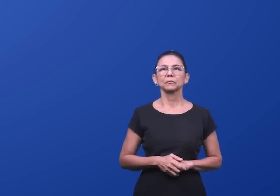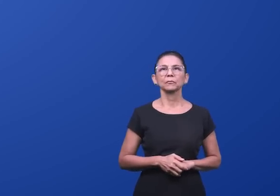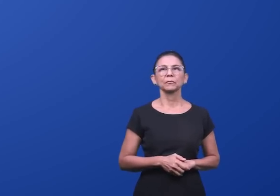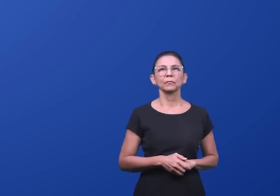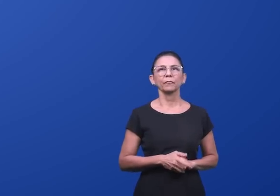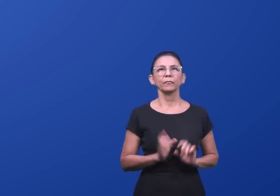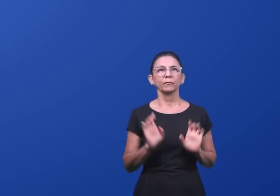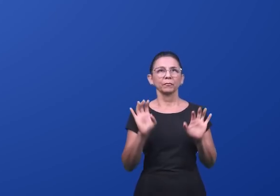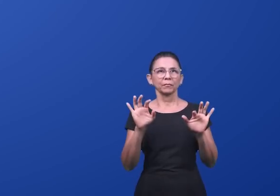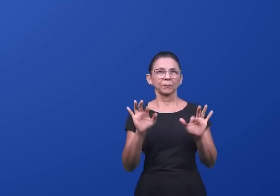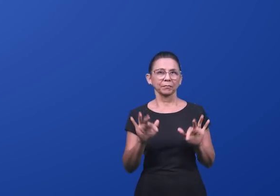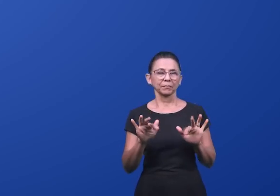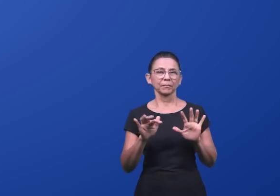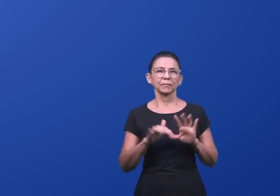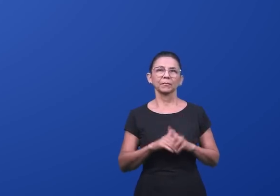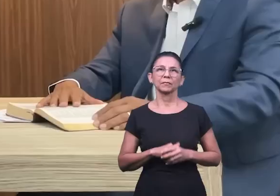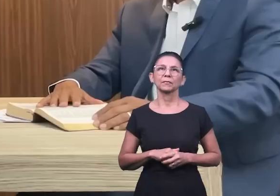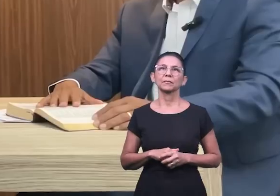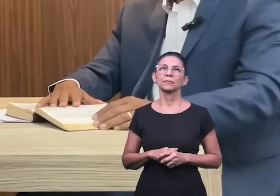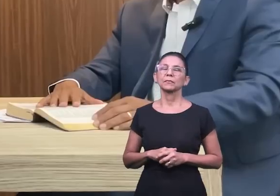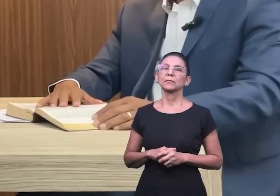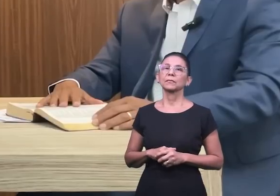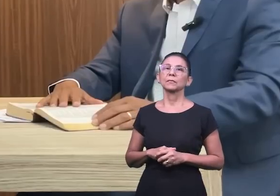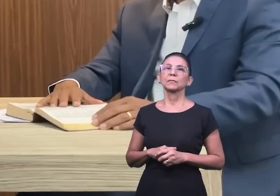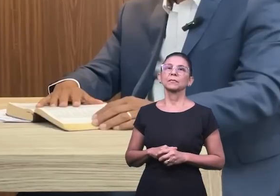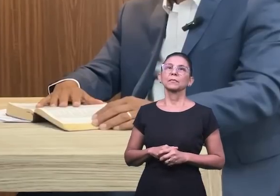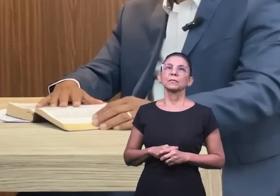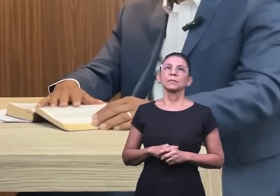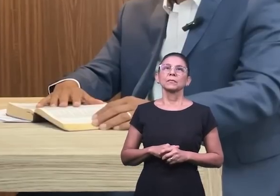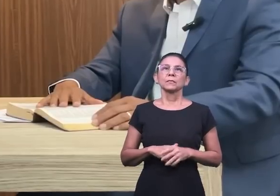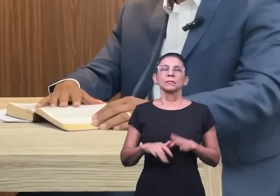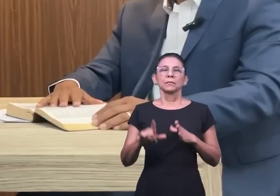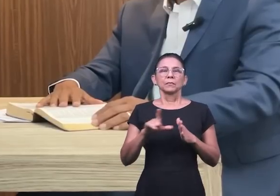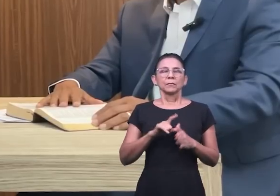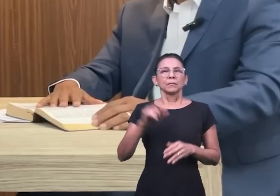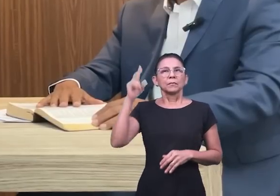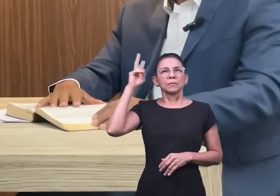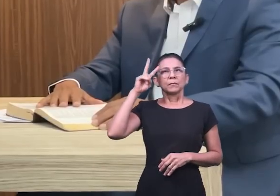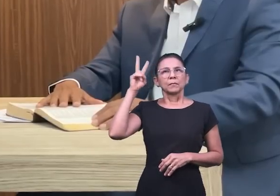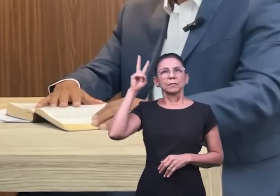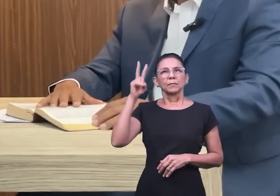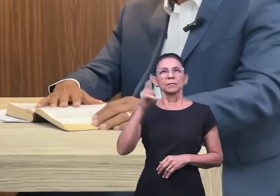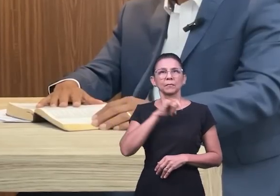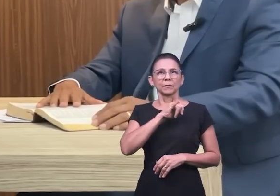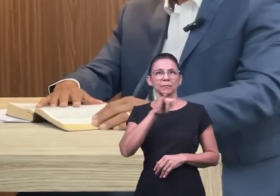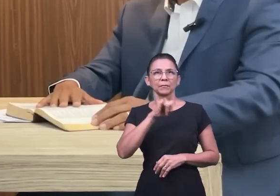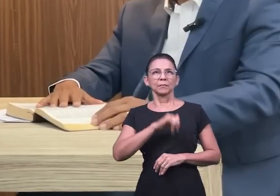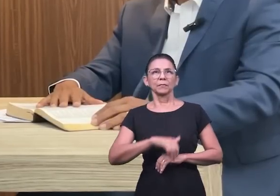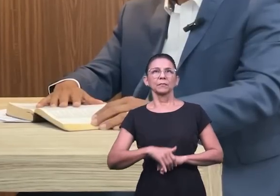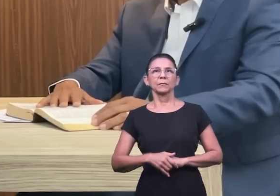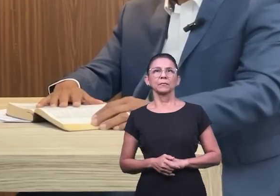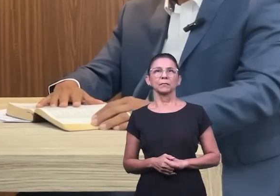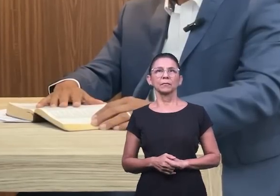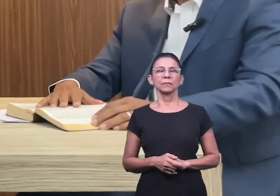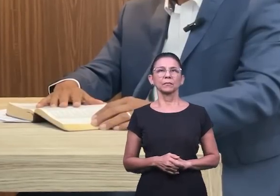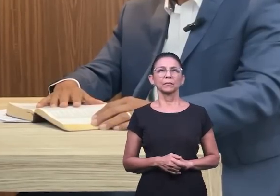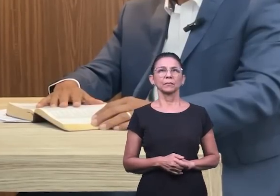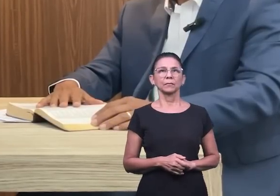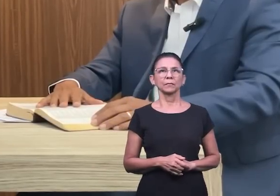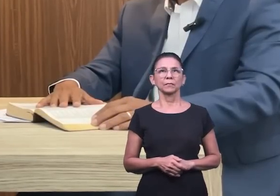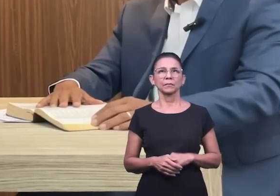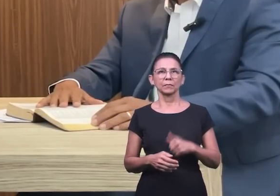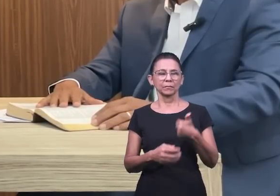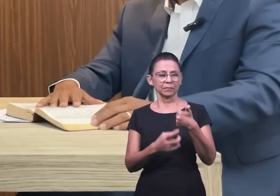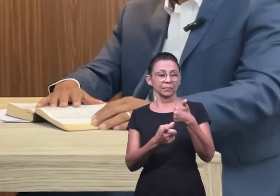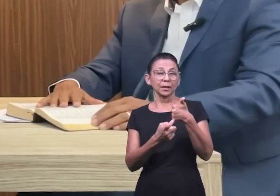preparados. A paz do Senhor Jesus, irmãos. Coisa maravilhosa, né, irmãos? As respostas das crianças, intermediários e adolescentes